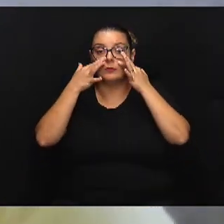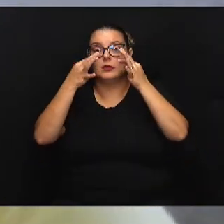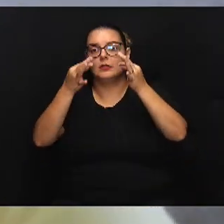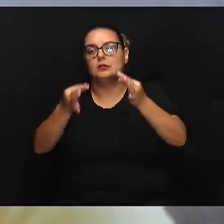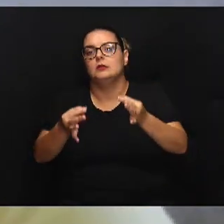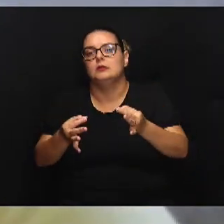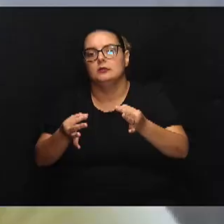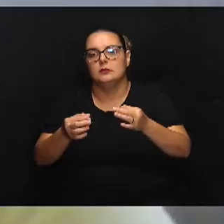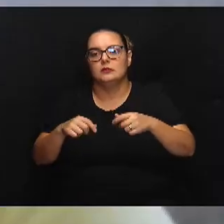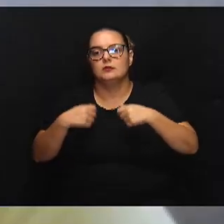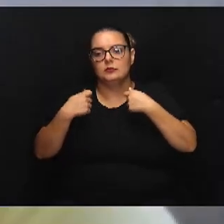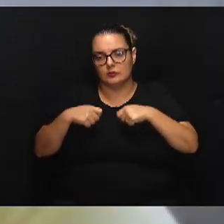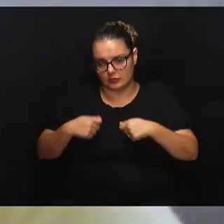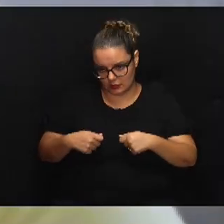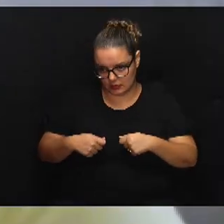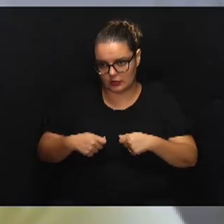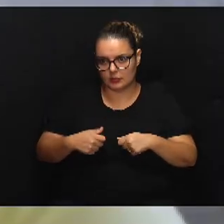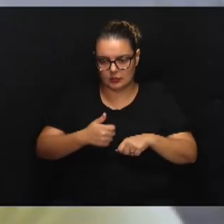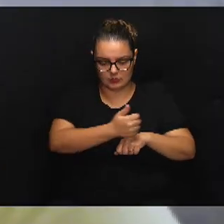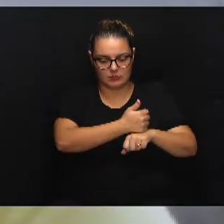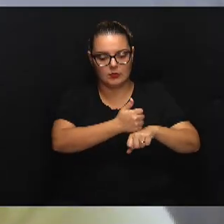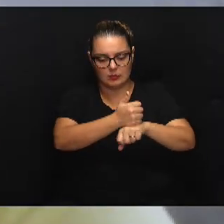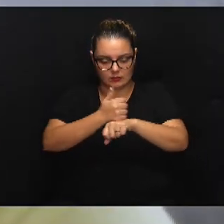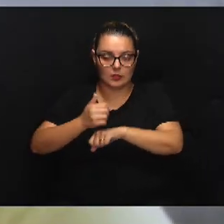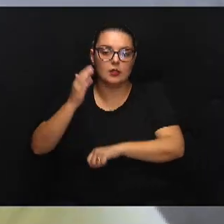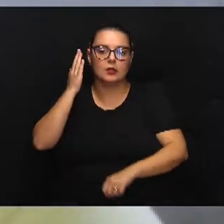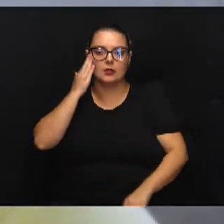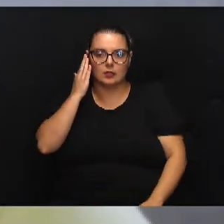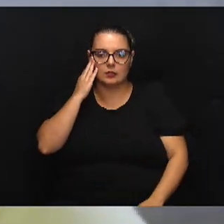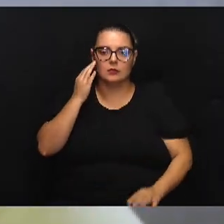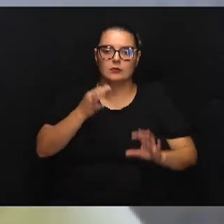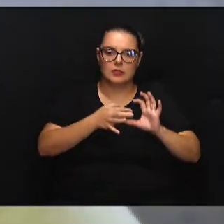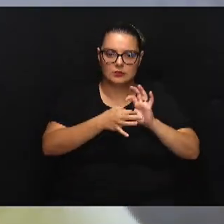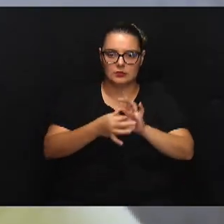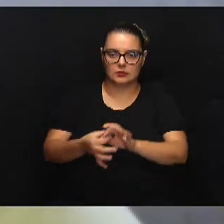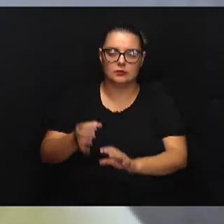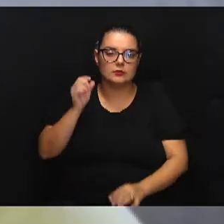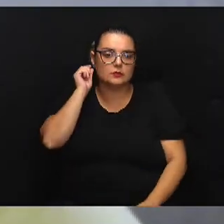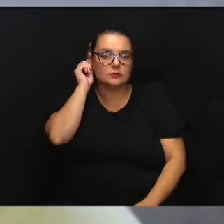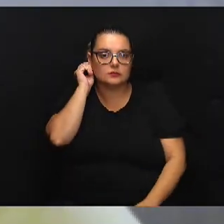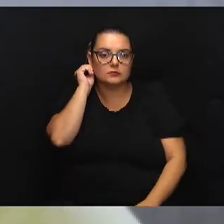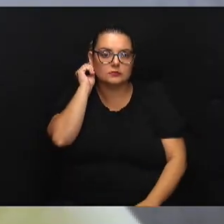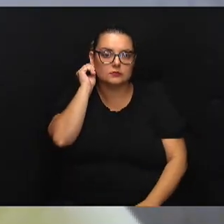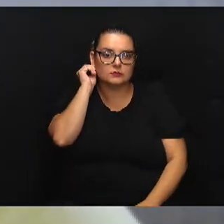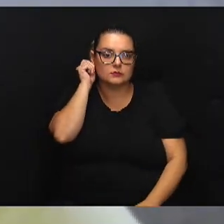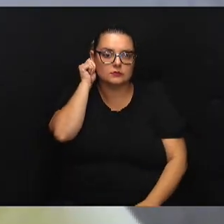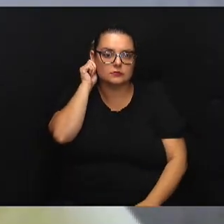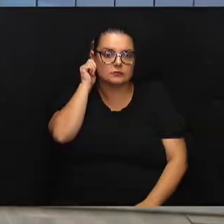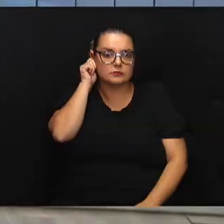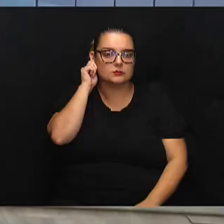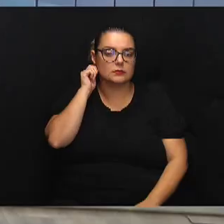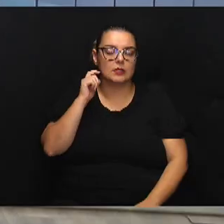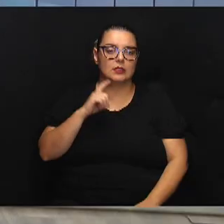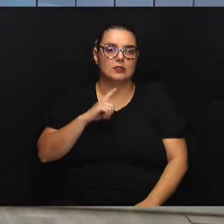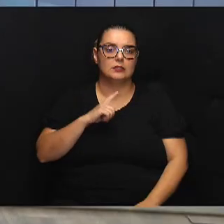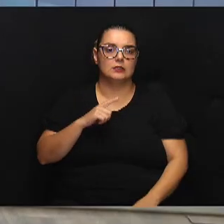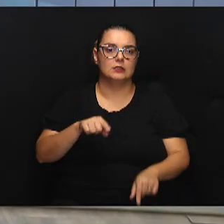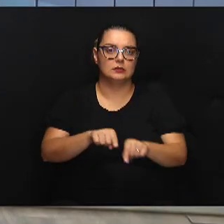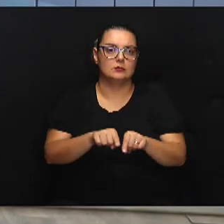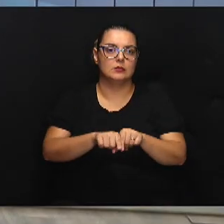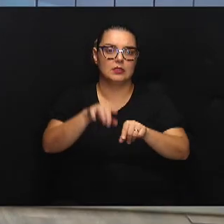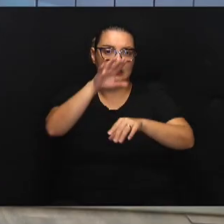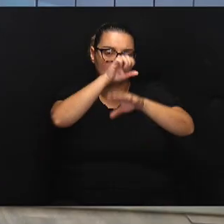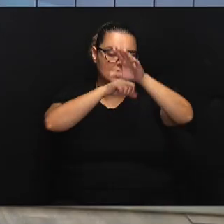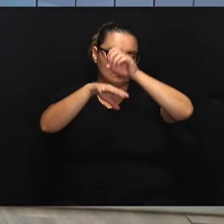ela precisa de profissionais que entendam esse contexto. Tem até uma questão, né, que é a